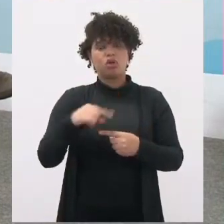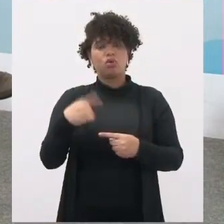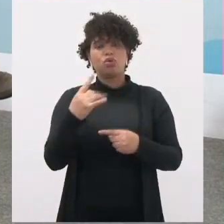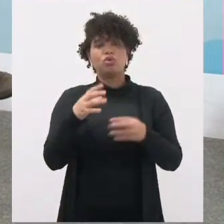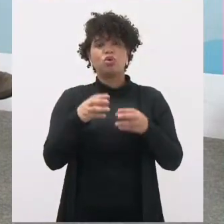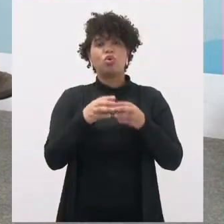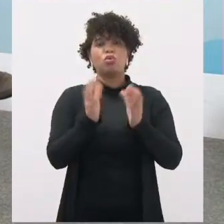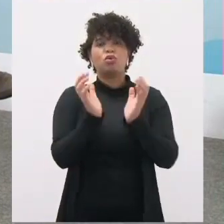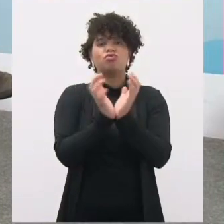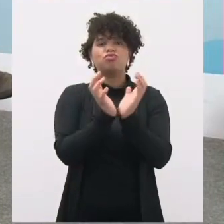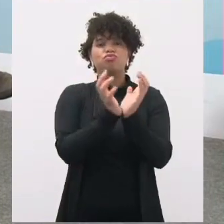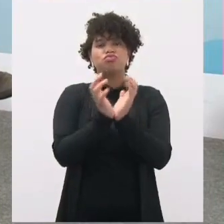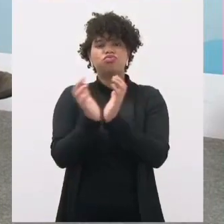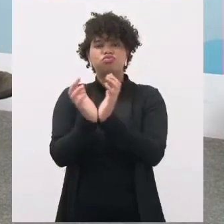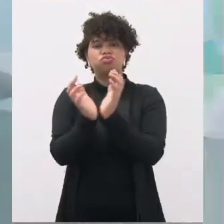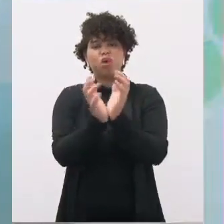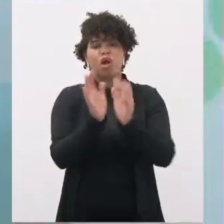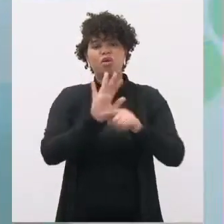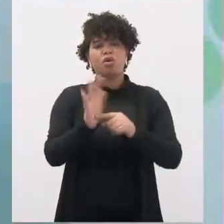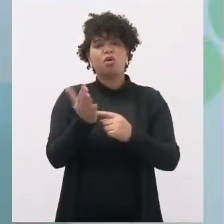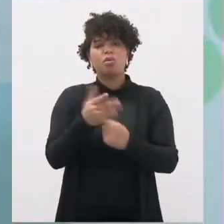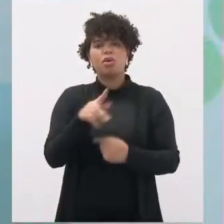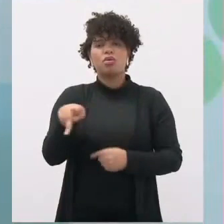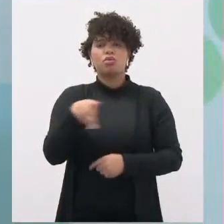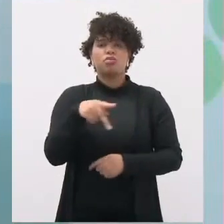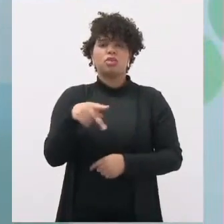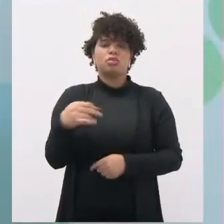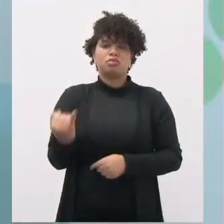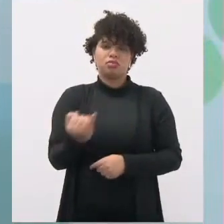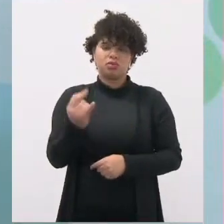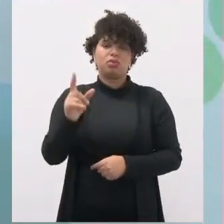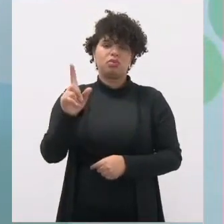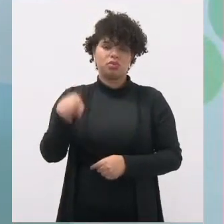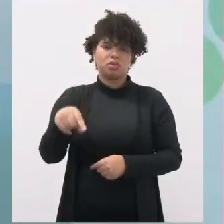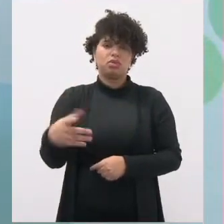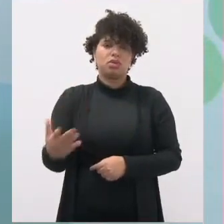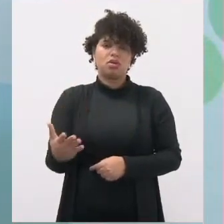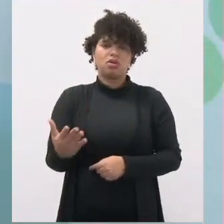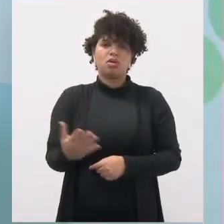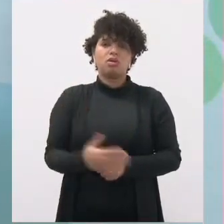também colaborativo entre os professores, ela também